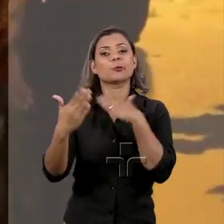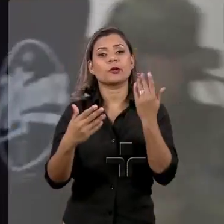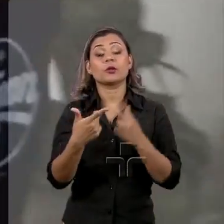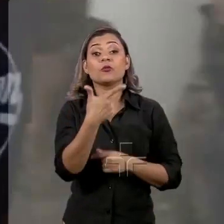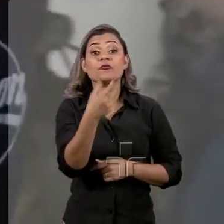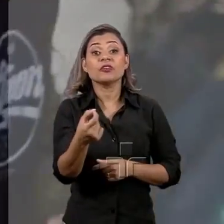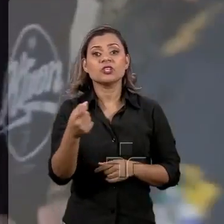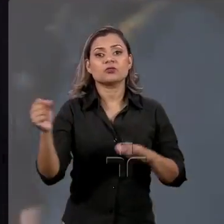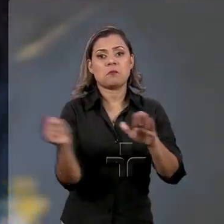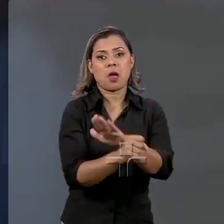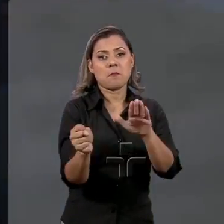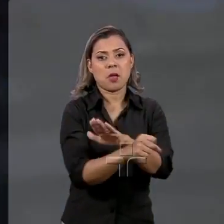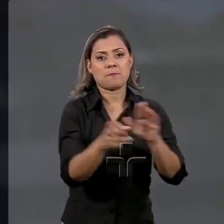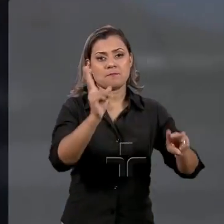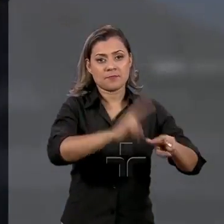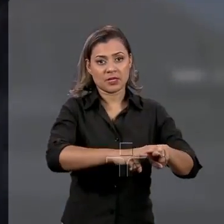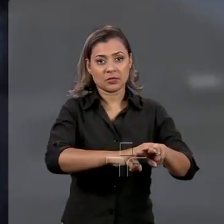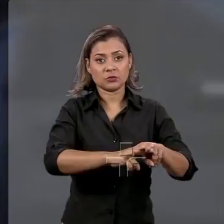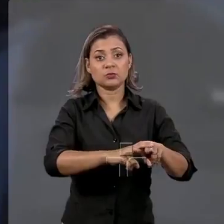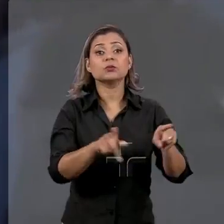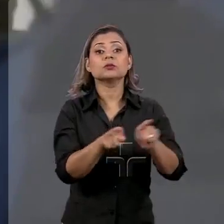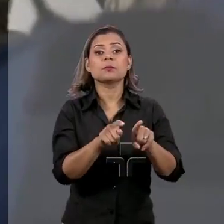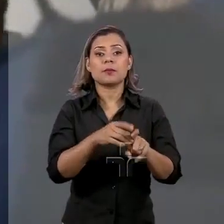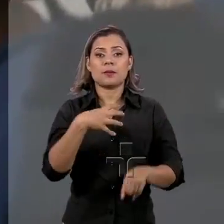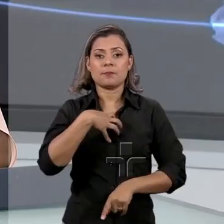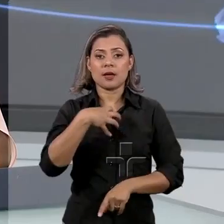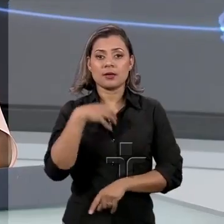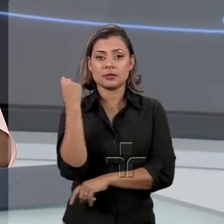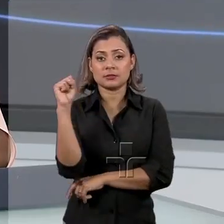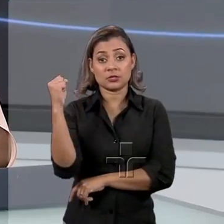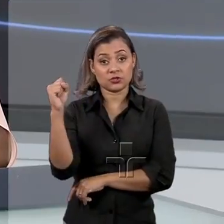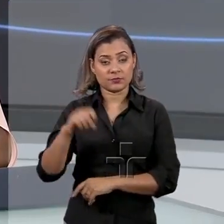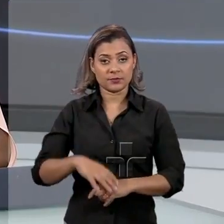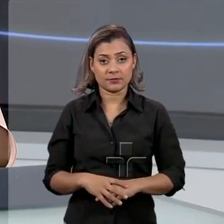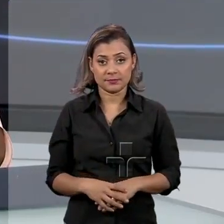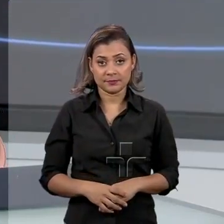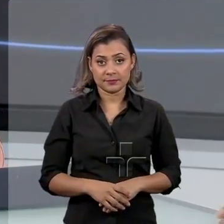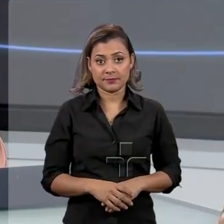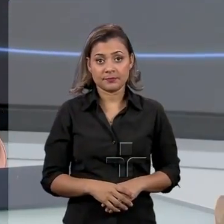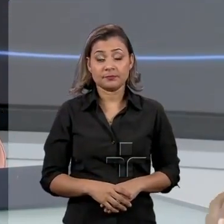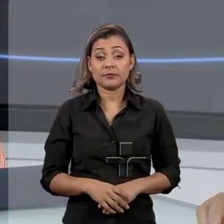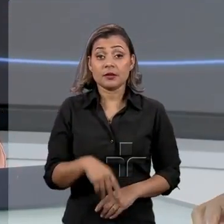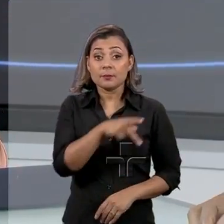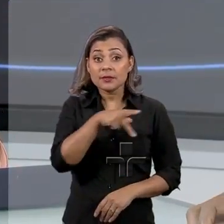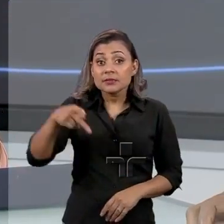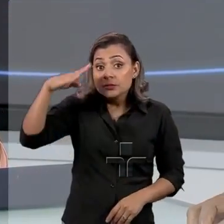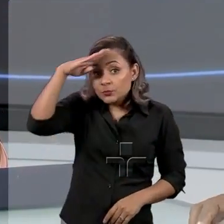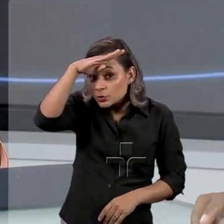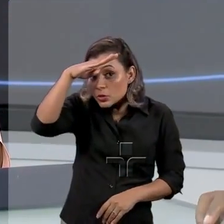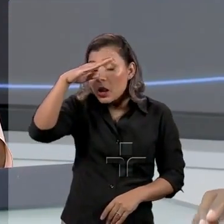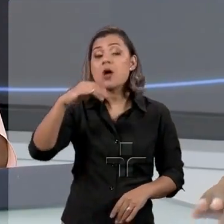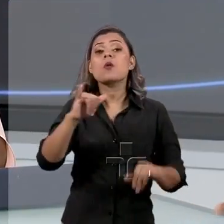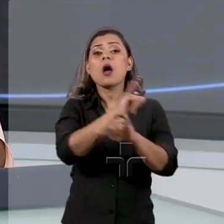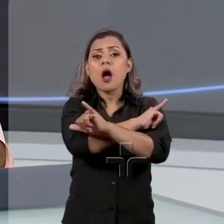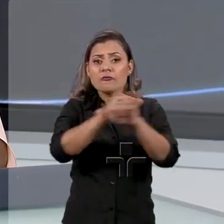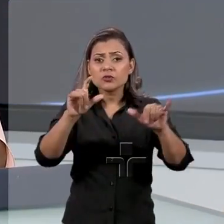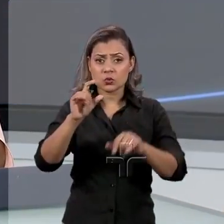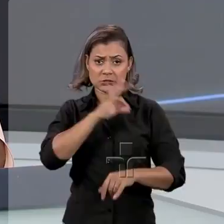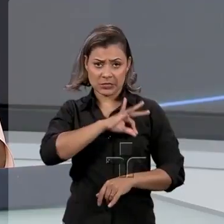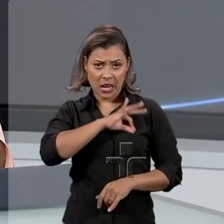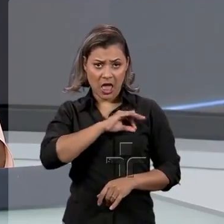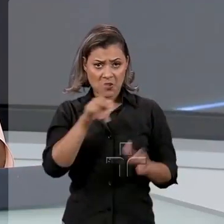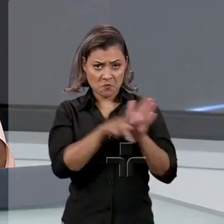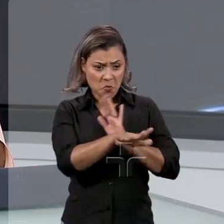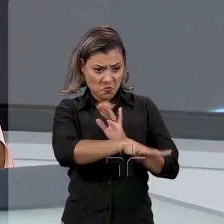20 foram presos no Sergipe e na Bahia. O presidente eleito, Jair Bolsonaro, disse que aumento salarial